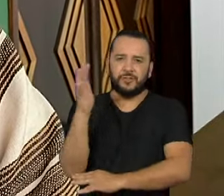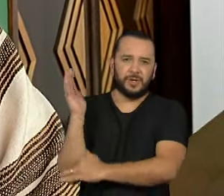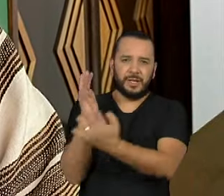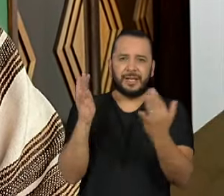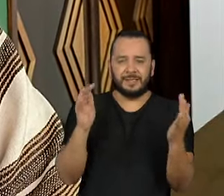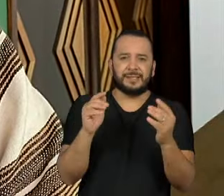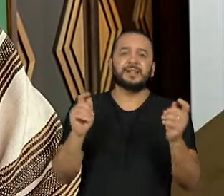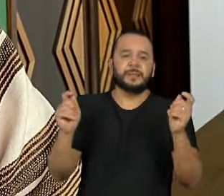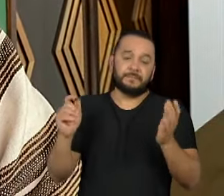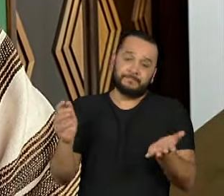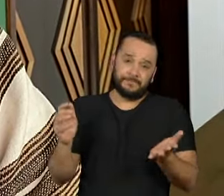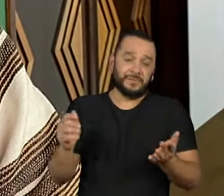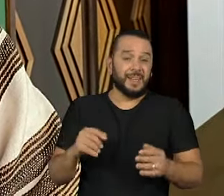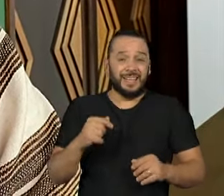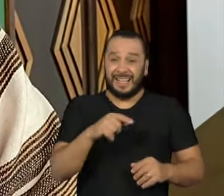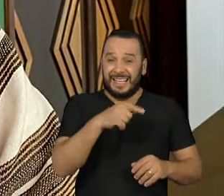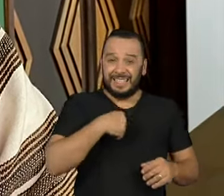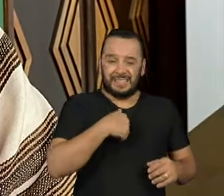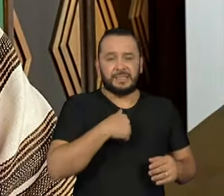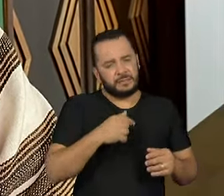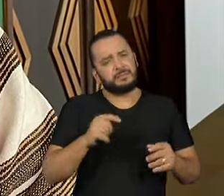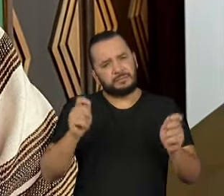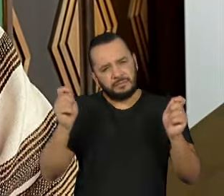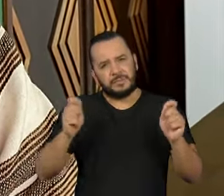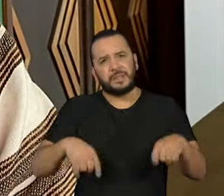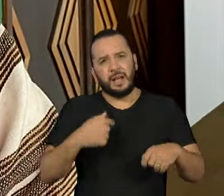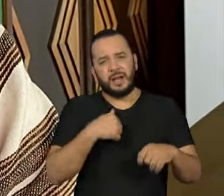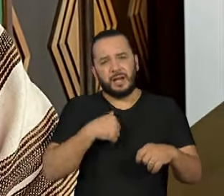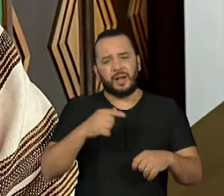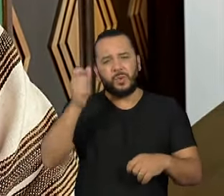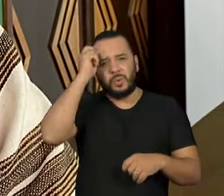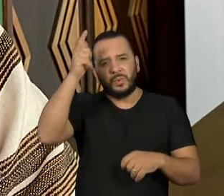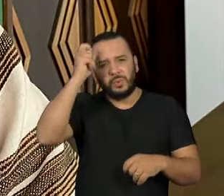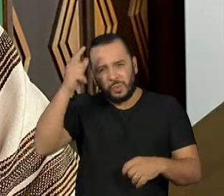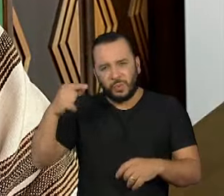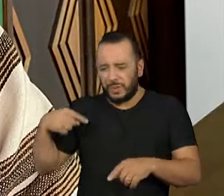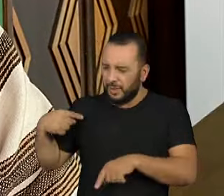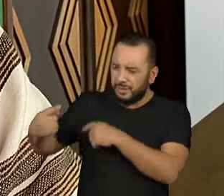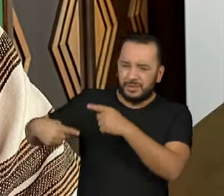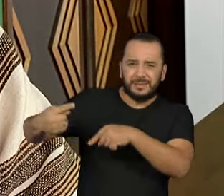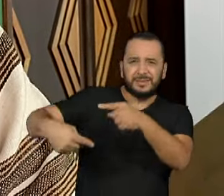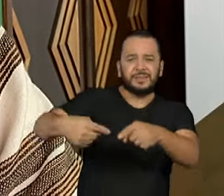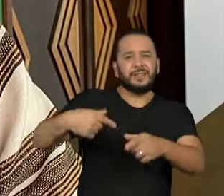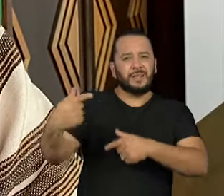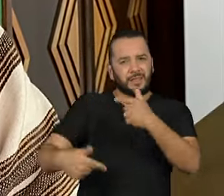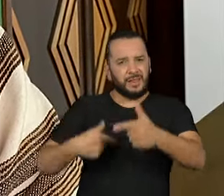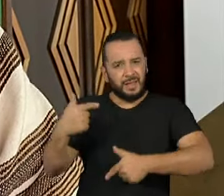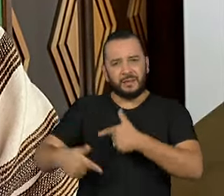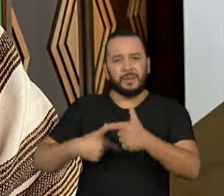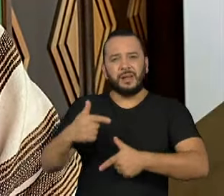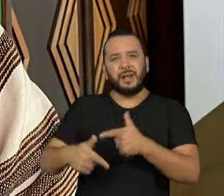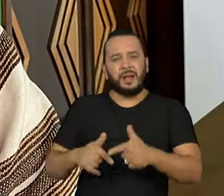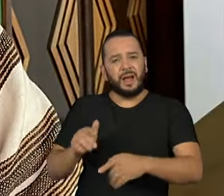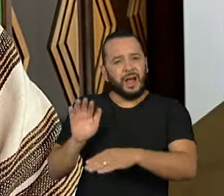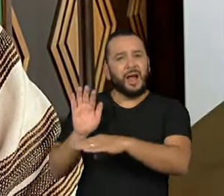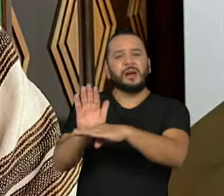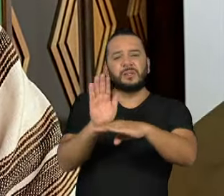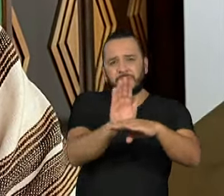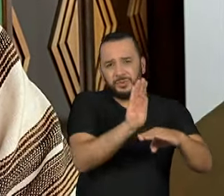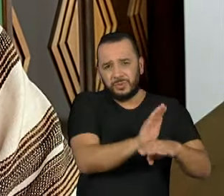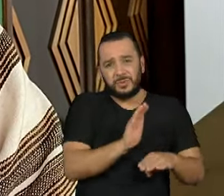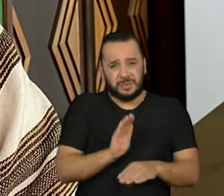atividade madeireira, a monocultura, está ali para trabalhar, fortalecer inclusive